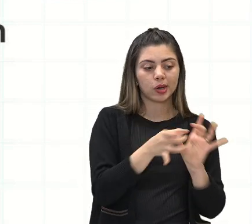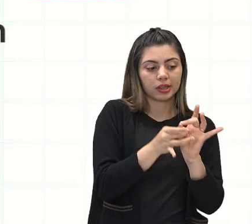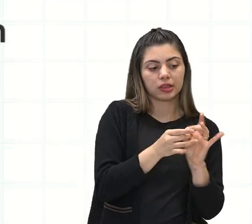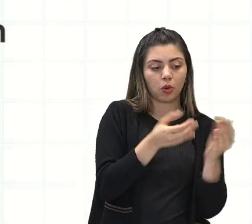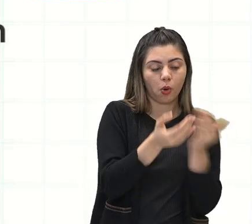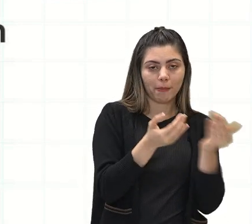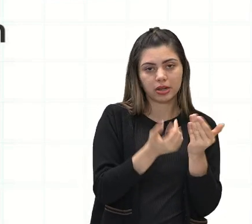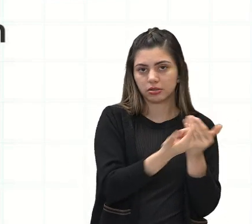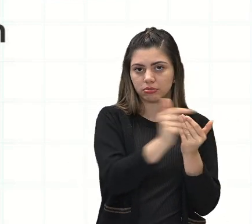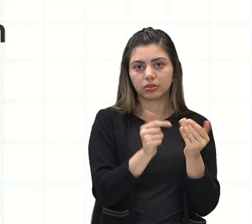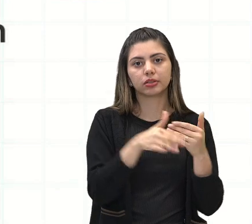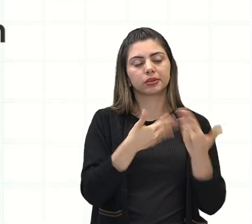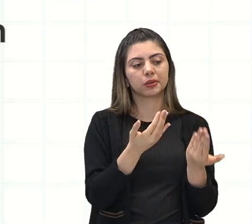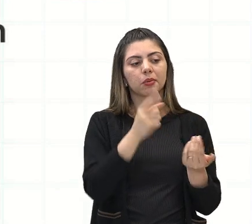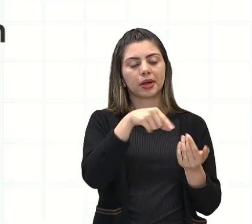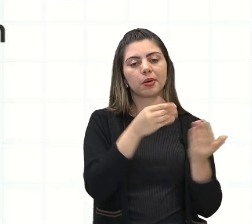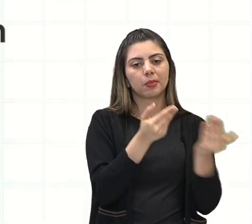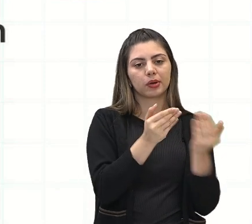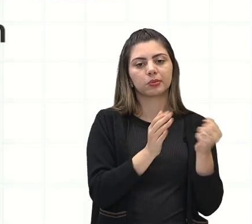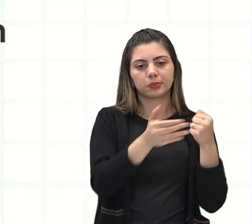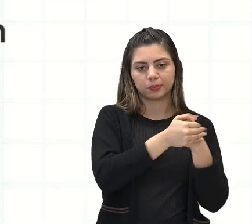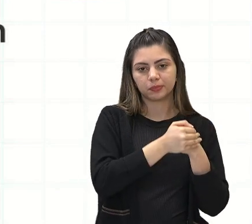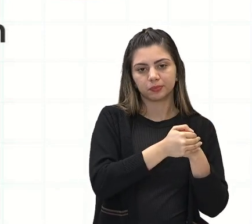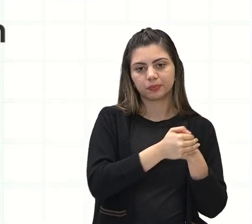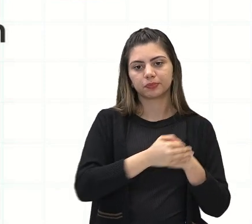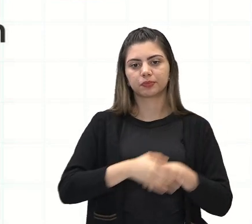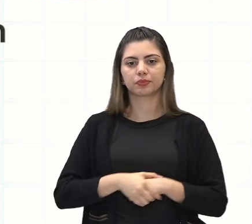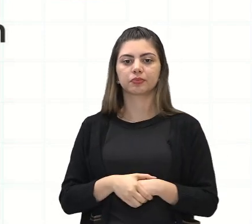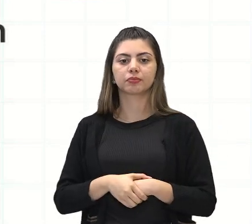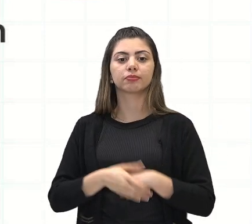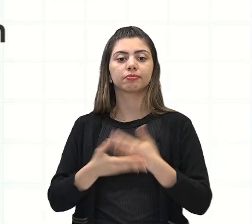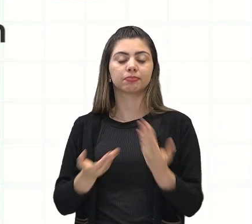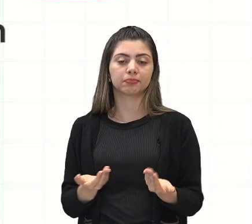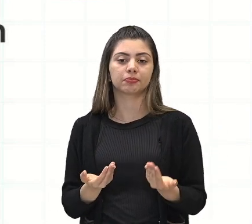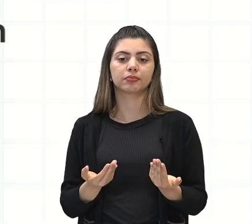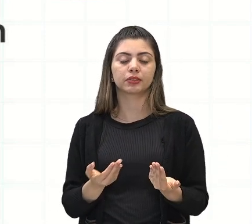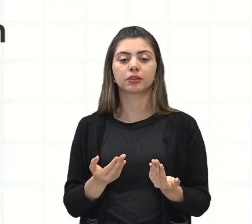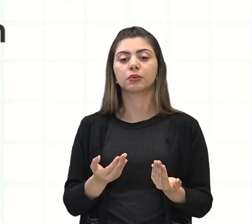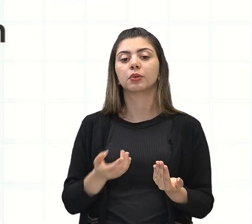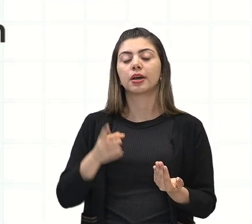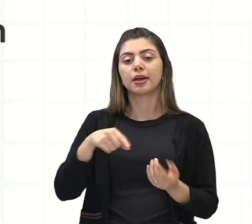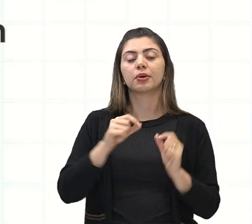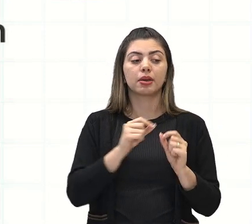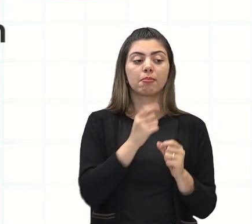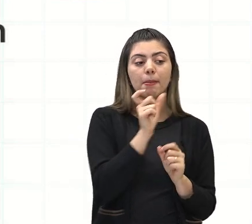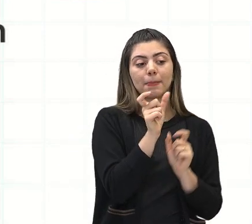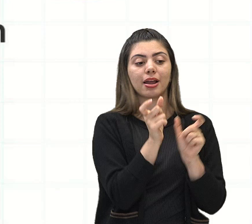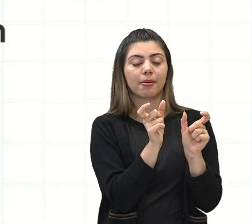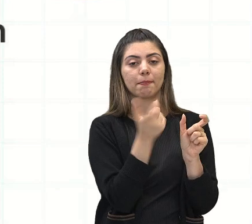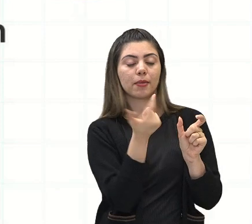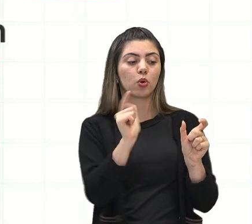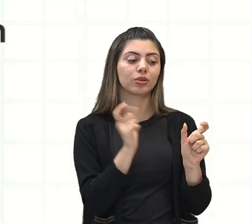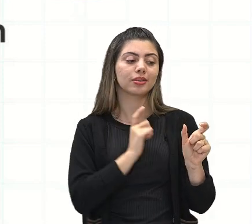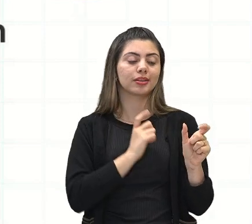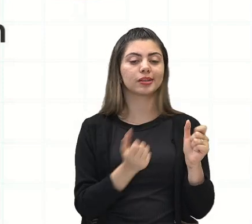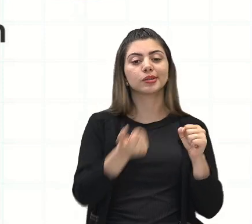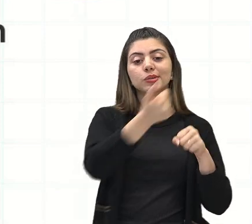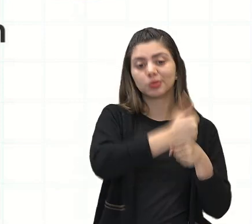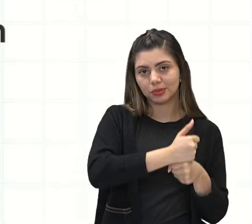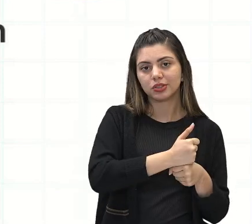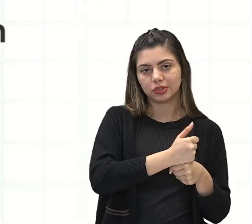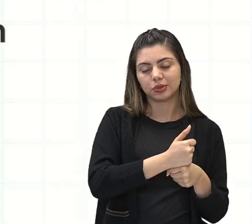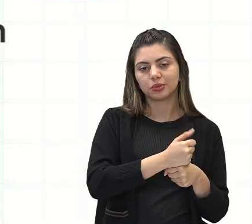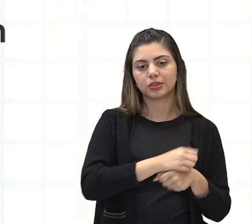comparativos, como o como ou tal qual. Nesse caso, um termo é substituído por outro, atribuindo características de um